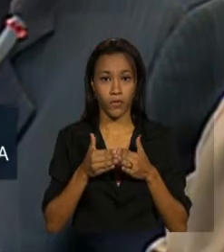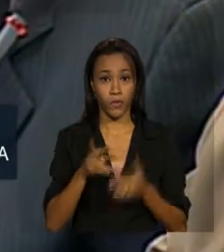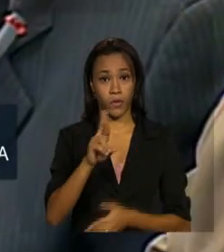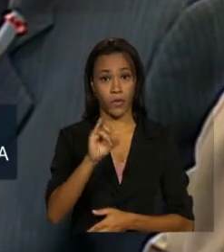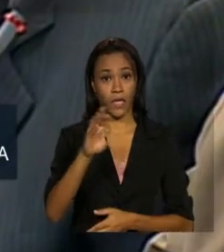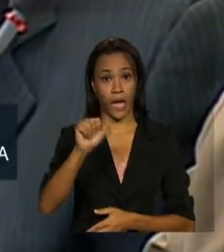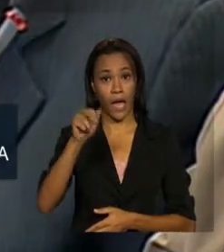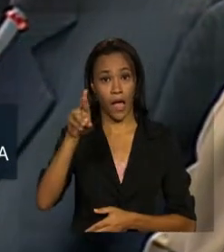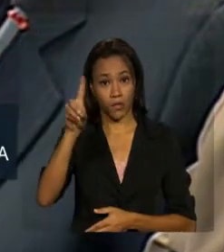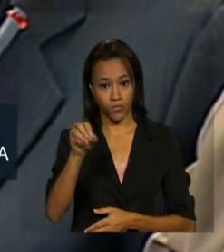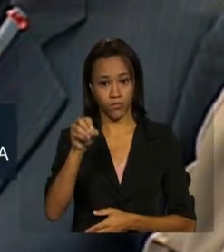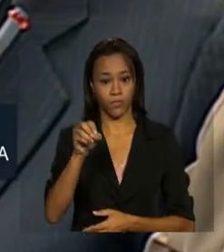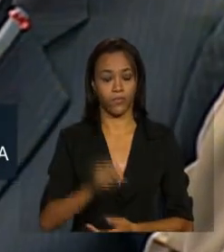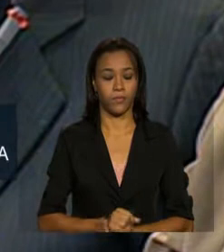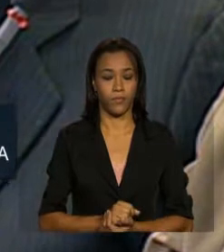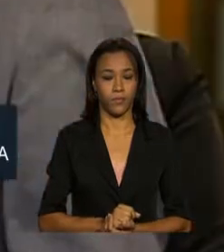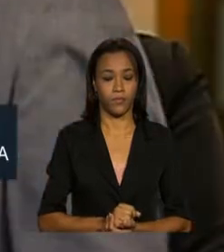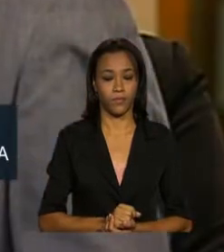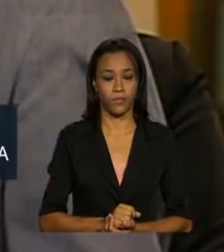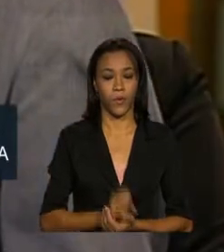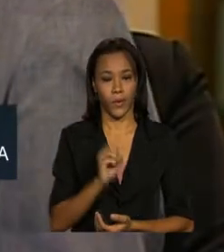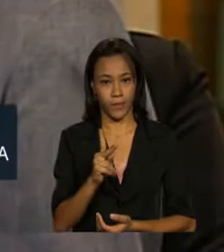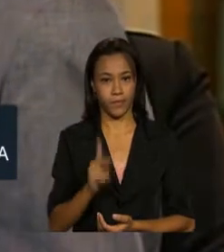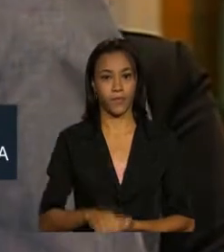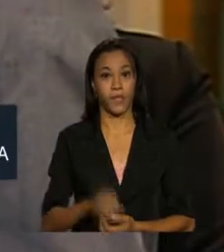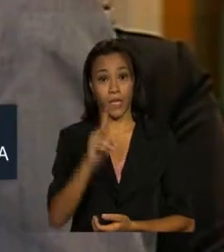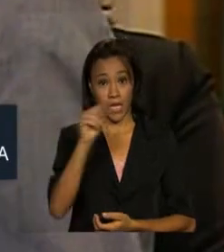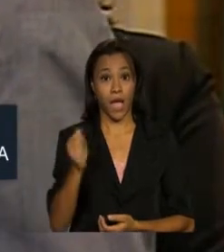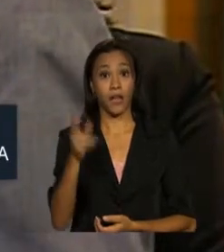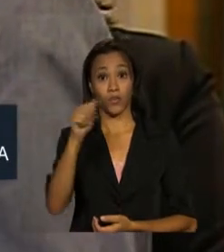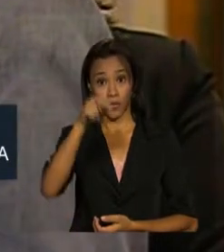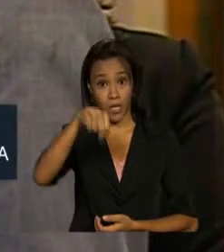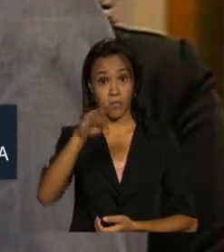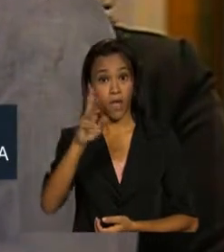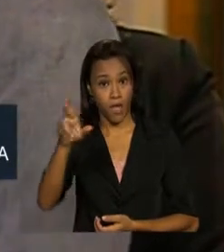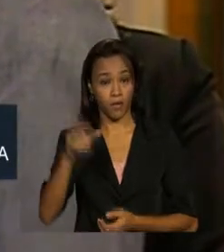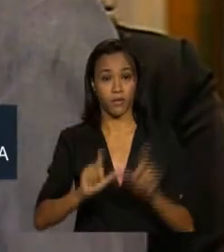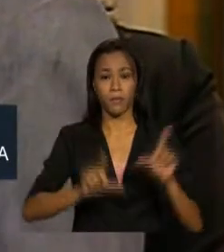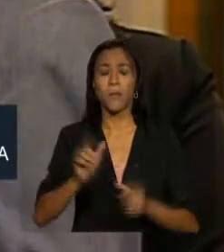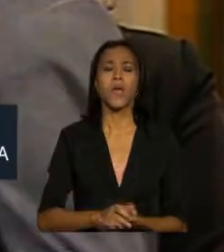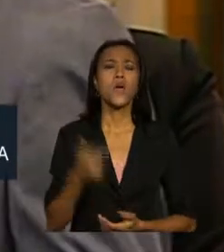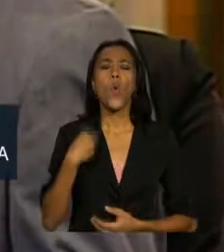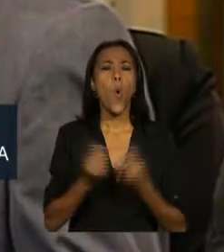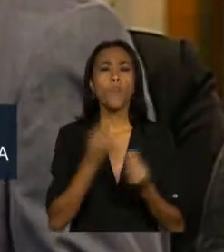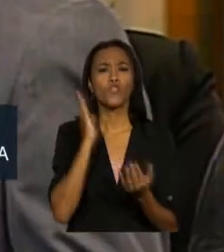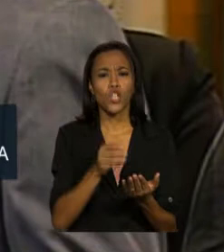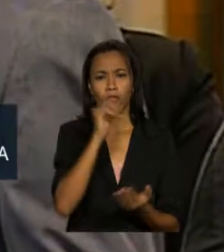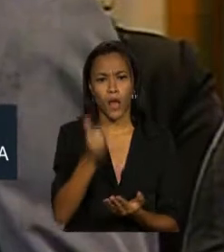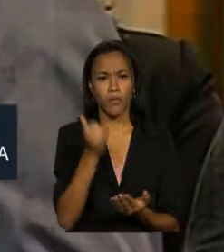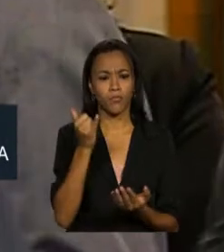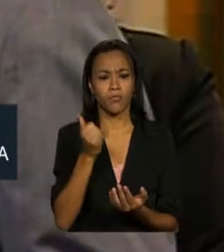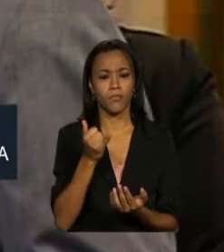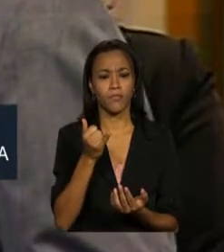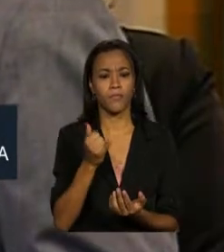Ricardo. Ok. Tá? Ok. É Ricardo Carandino, Voz do Brasil e TVNBR. Ministra, algumas metas, a gente viu, já foram